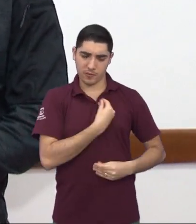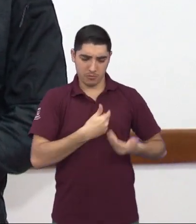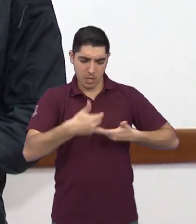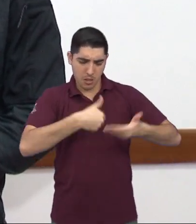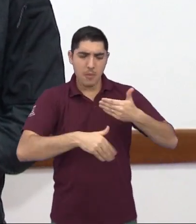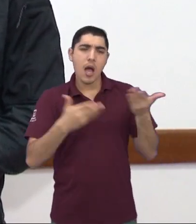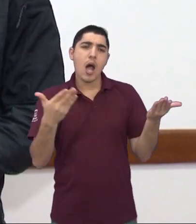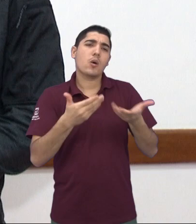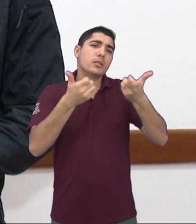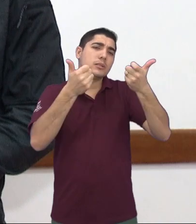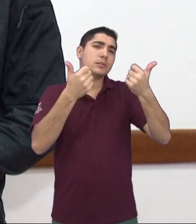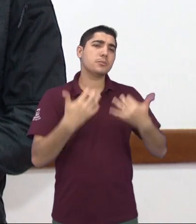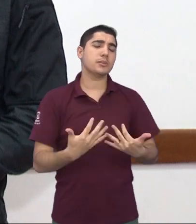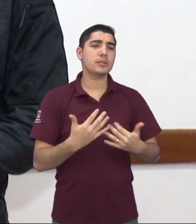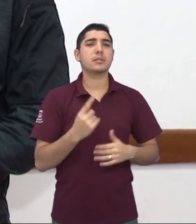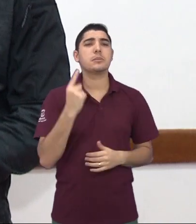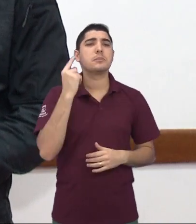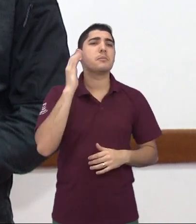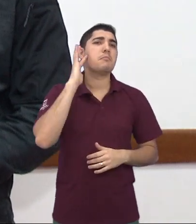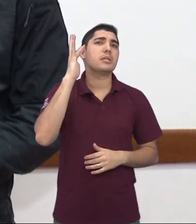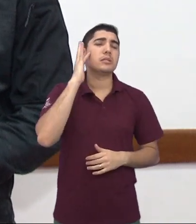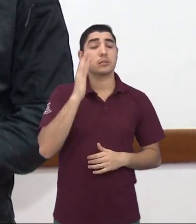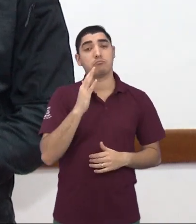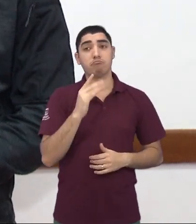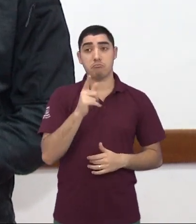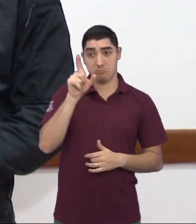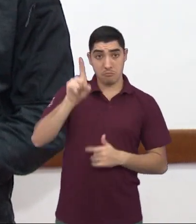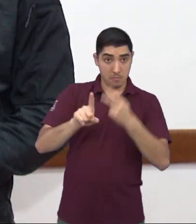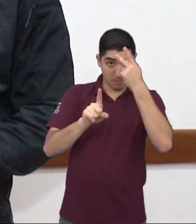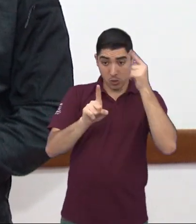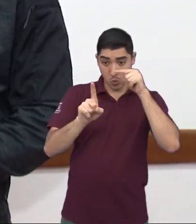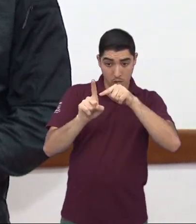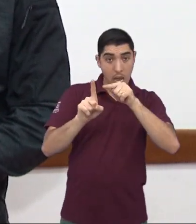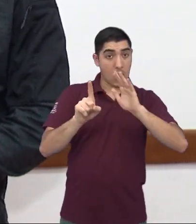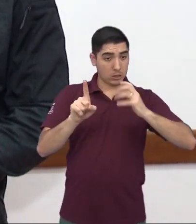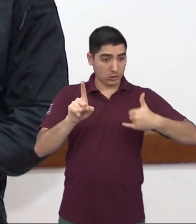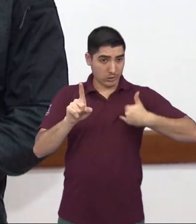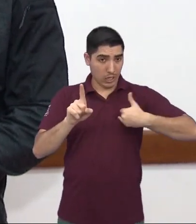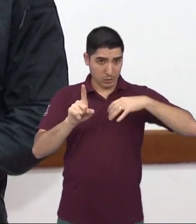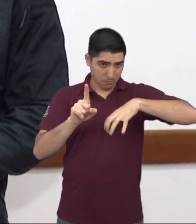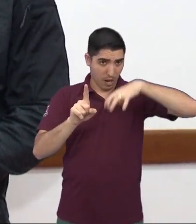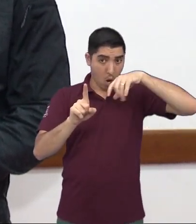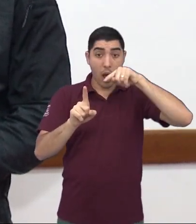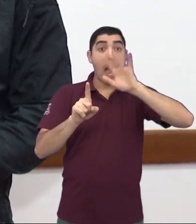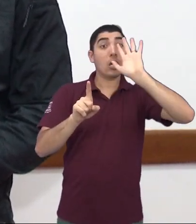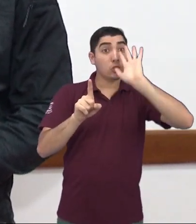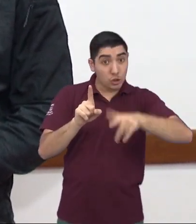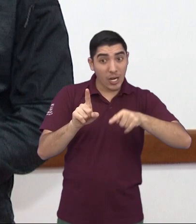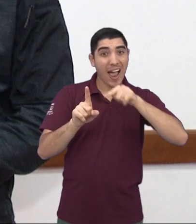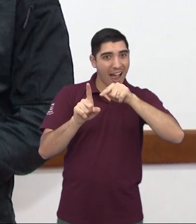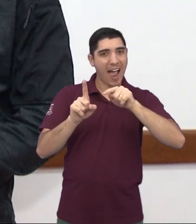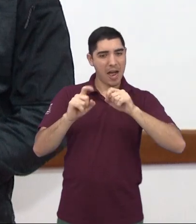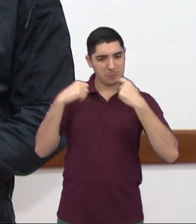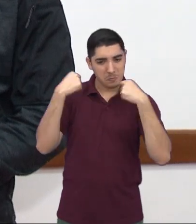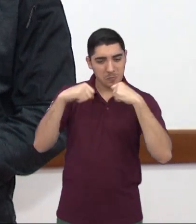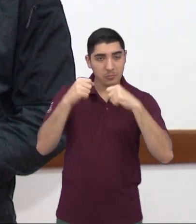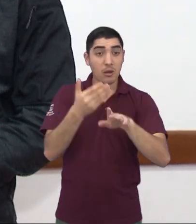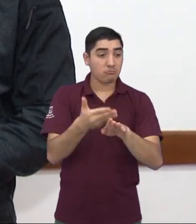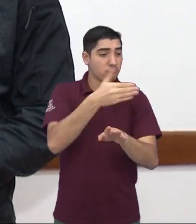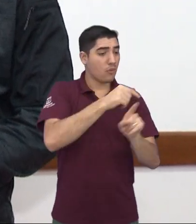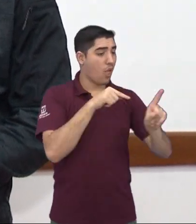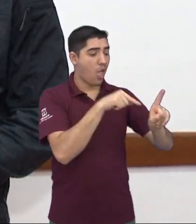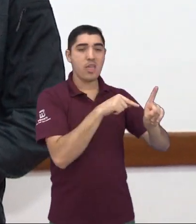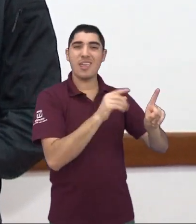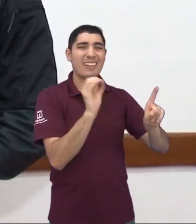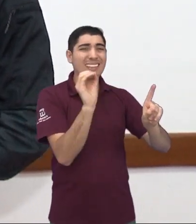pra gente, então, pensando em uma pessoa, né, idosa que já pratica exercícios e também um exemplo de uma pessoa que não pratica, quais dicas que você